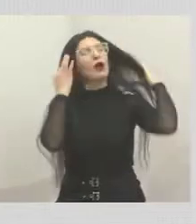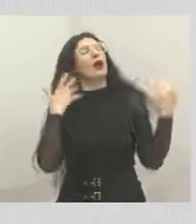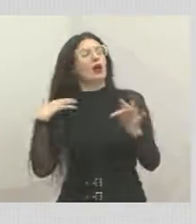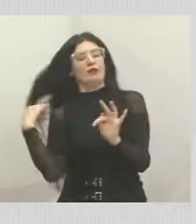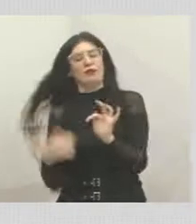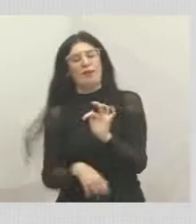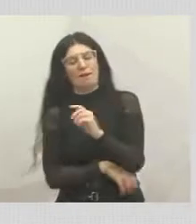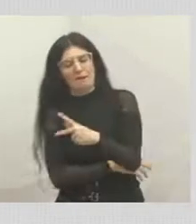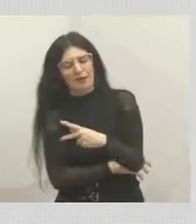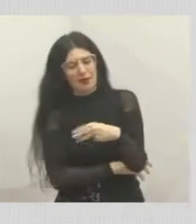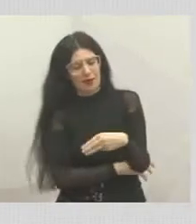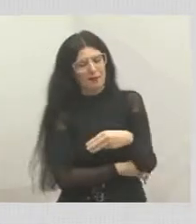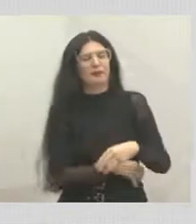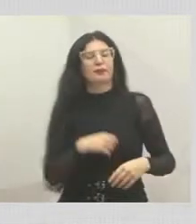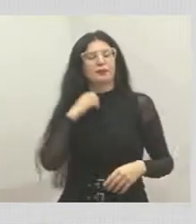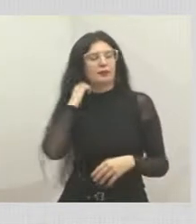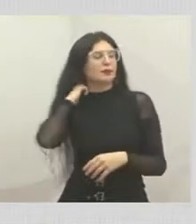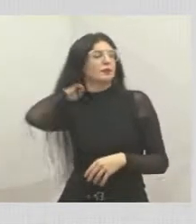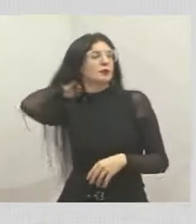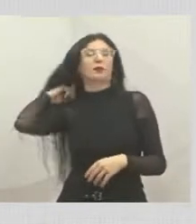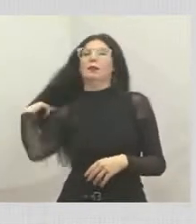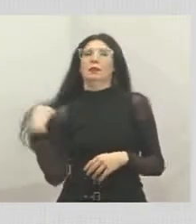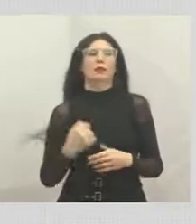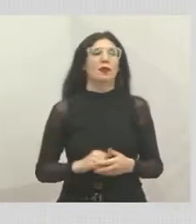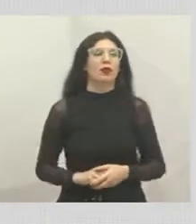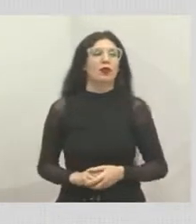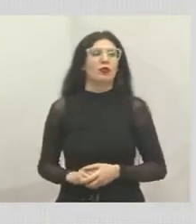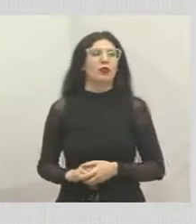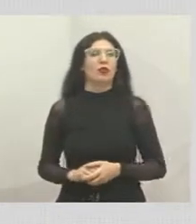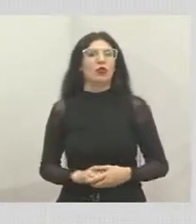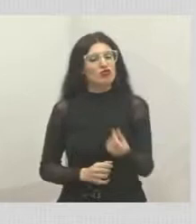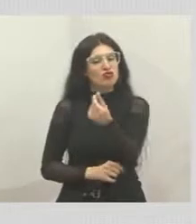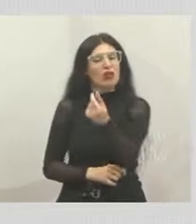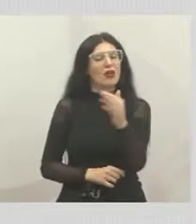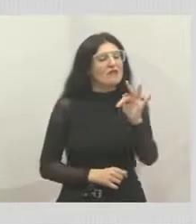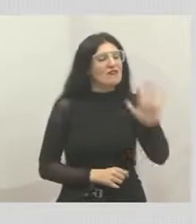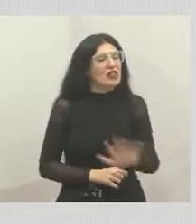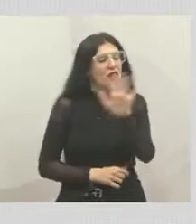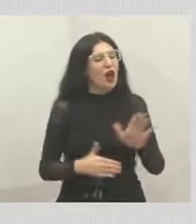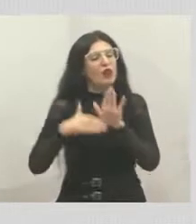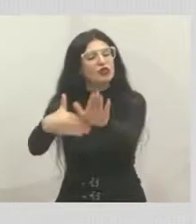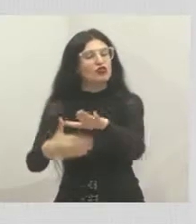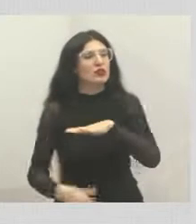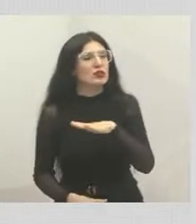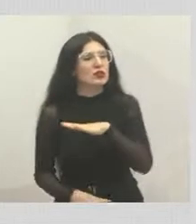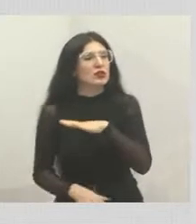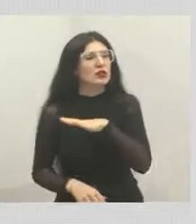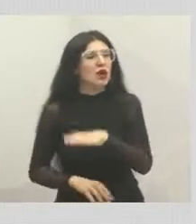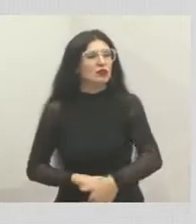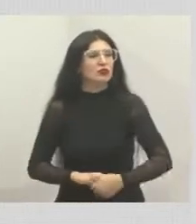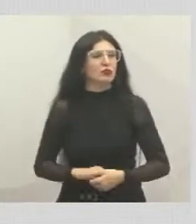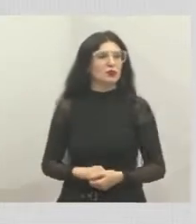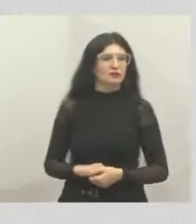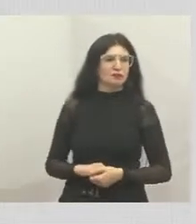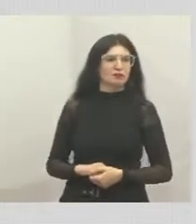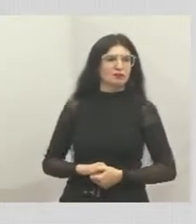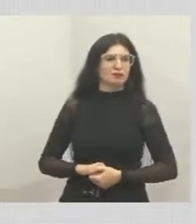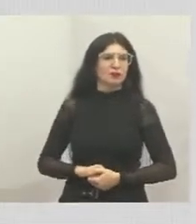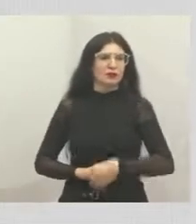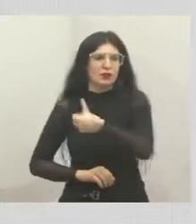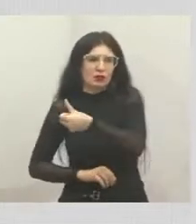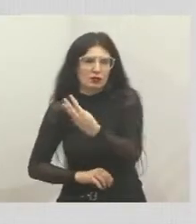FPM, Fundo de Participação dos Municípios, um repasse federal, uma meta orçamentária anual estimada